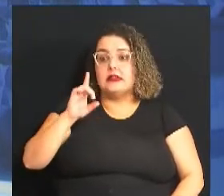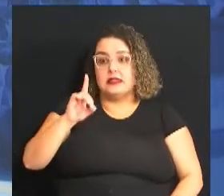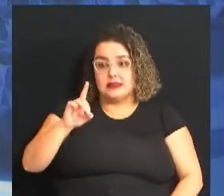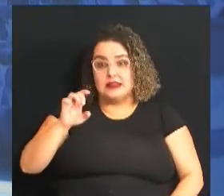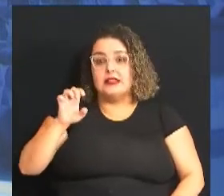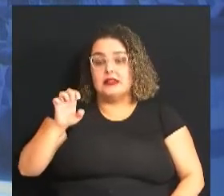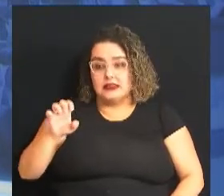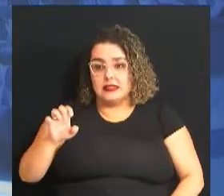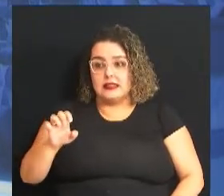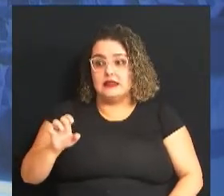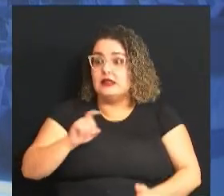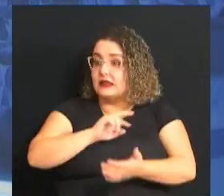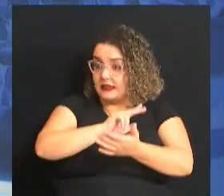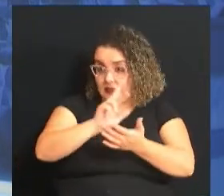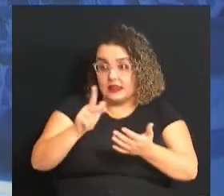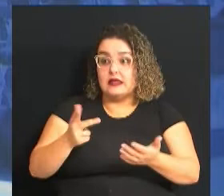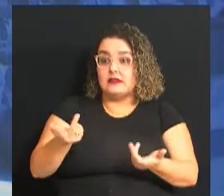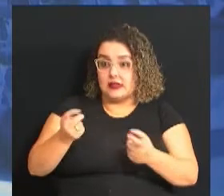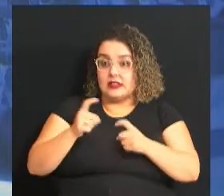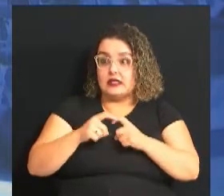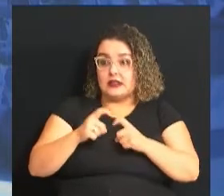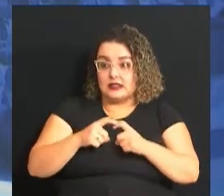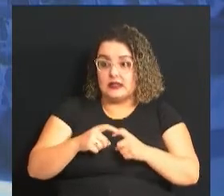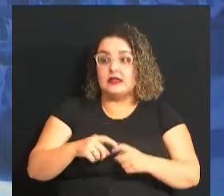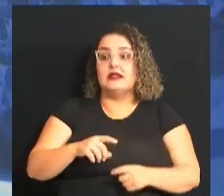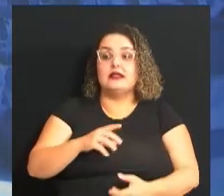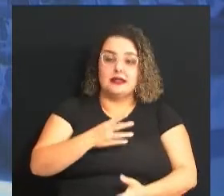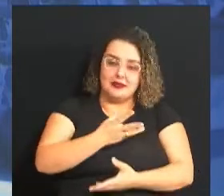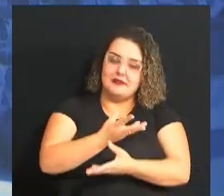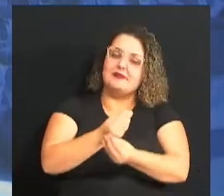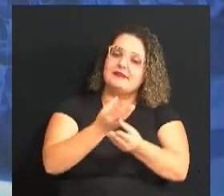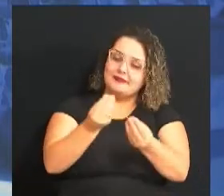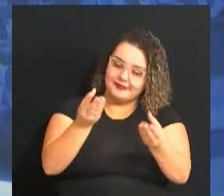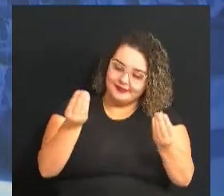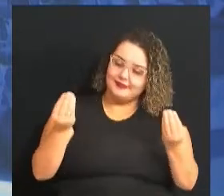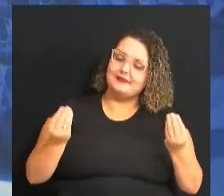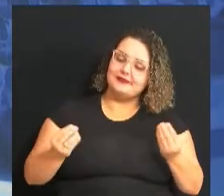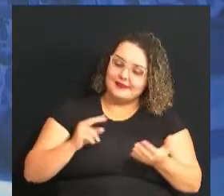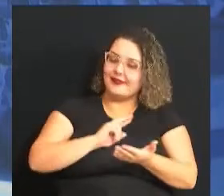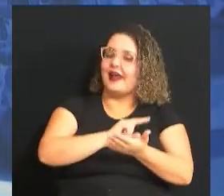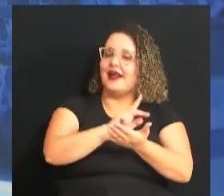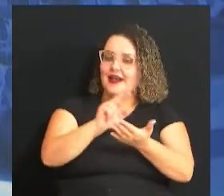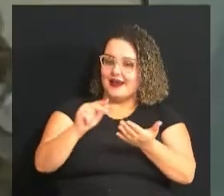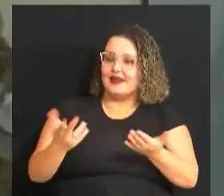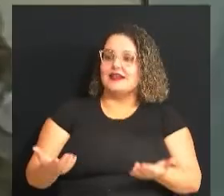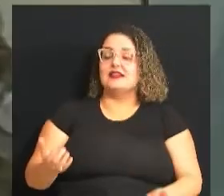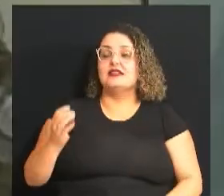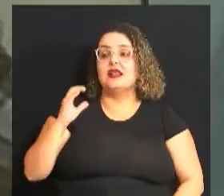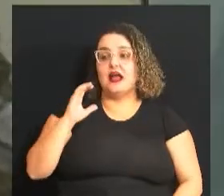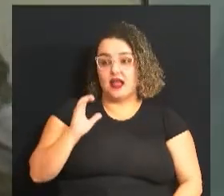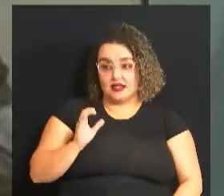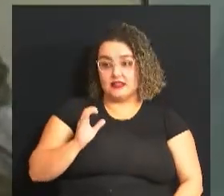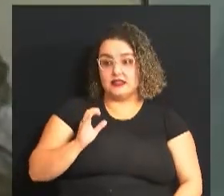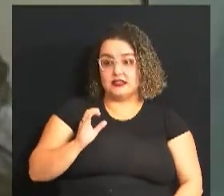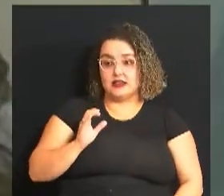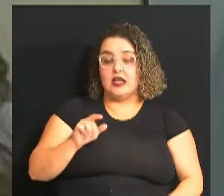Tem muitas, né? Muitas. A C, ela é